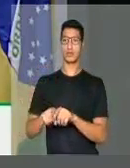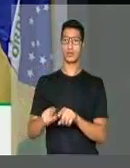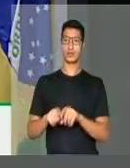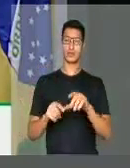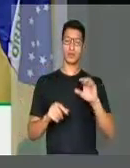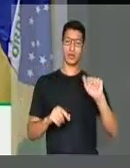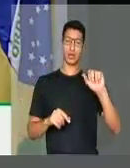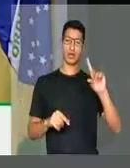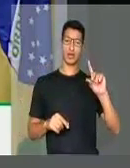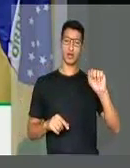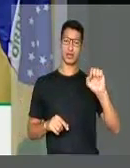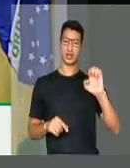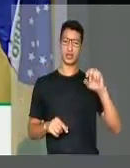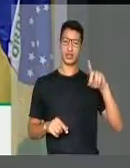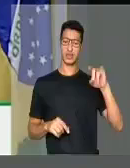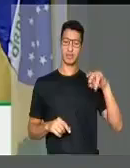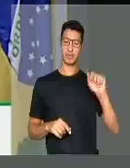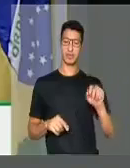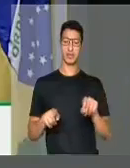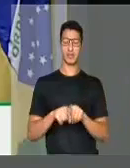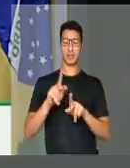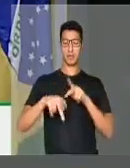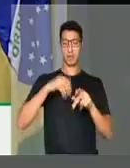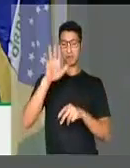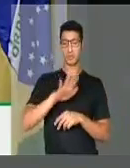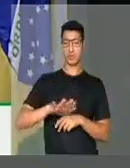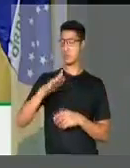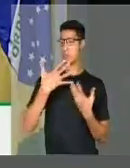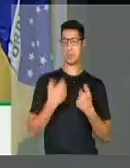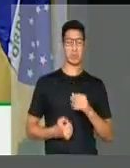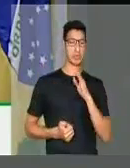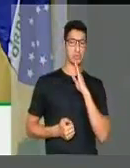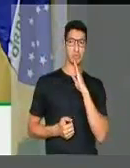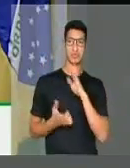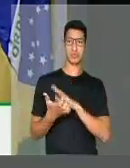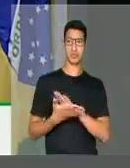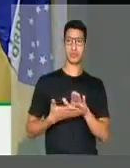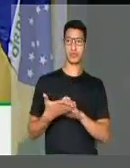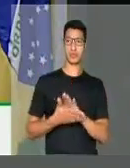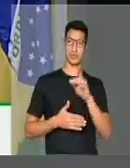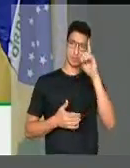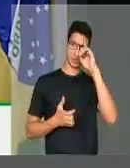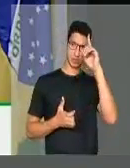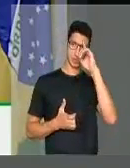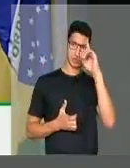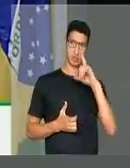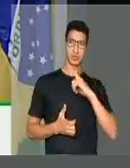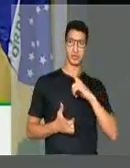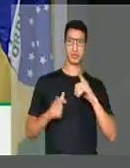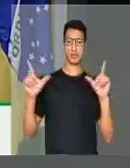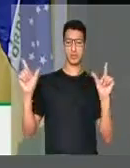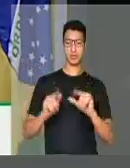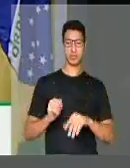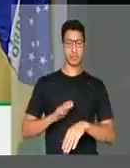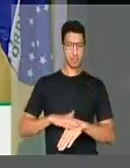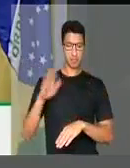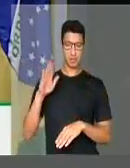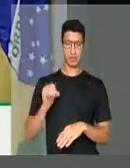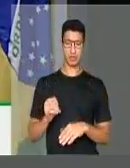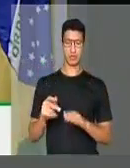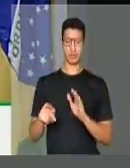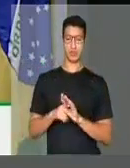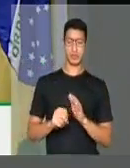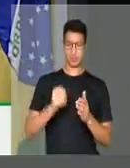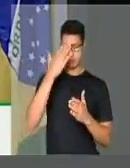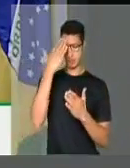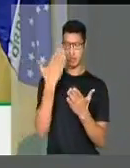seja pela academia, seja pelo povo em geral, que não reconhece e a cada dia diminui ainda mais